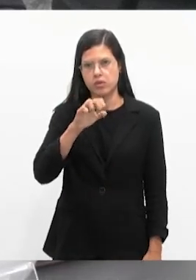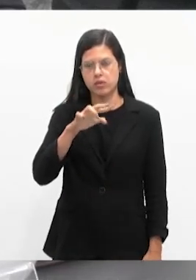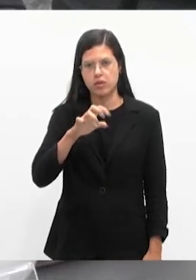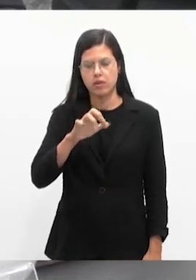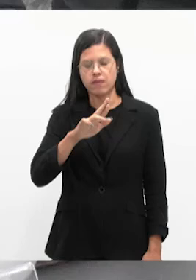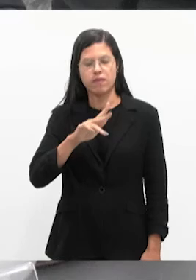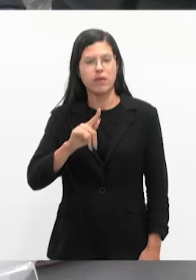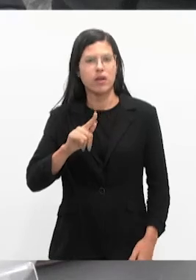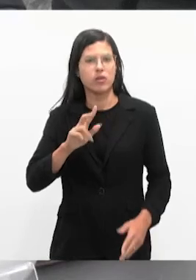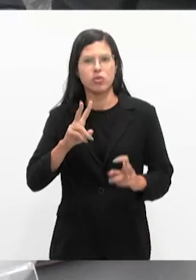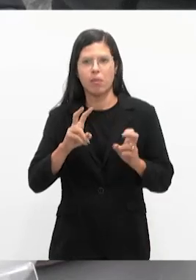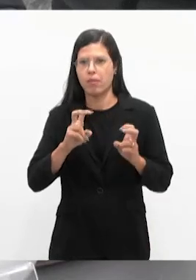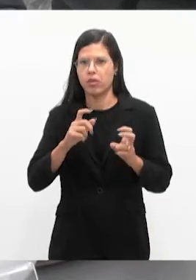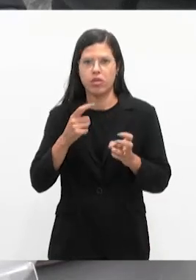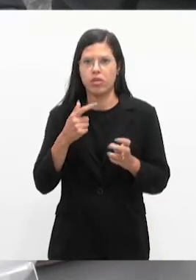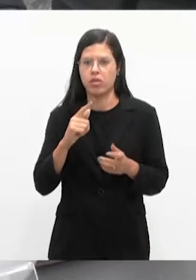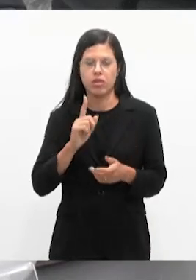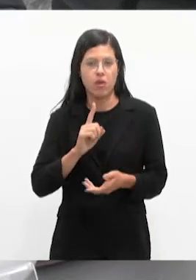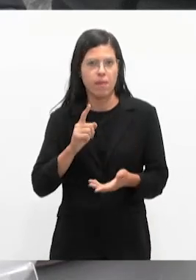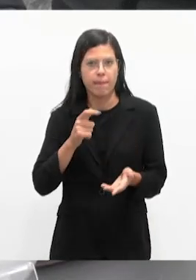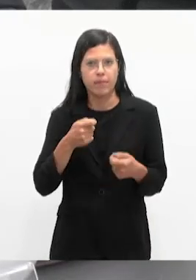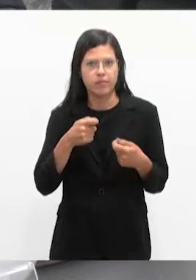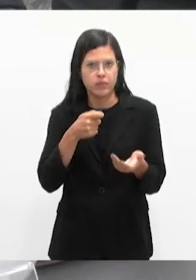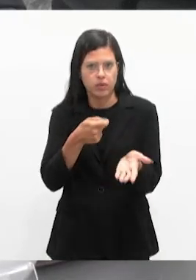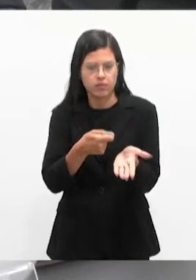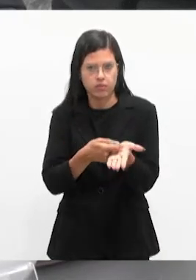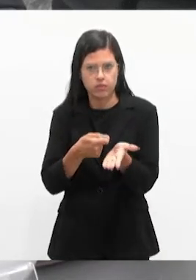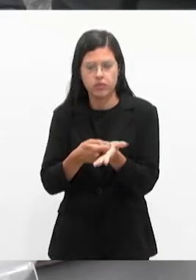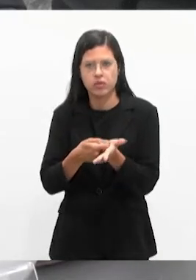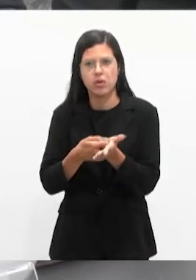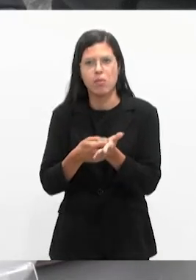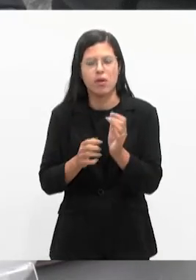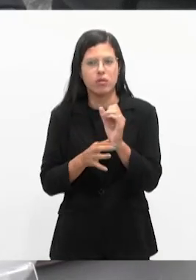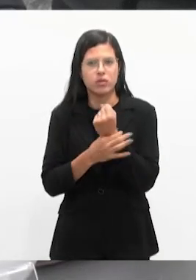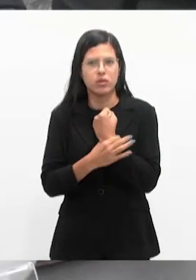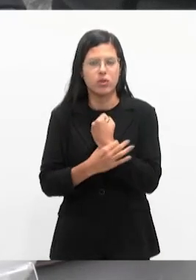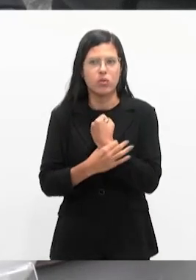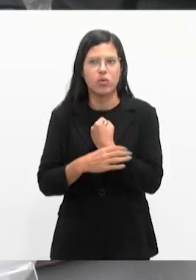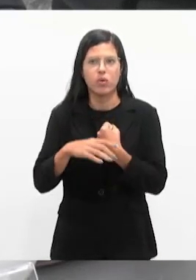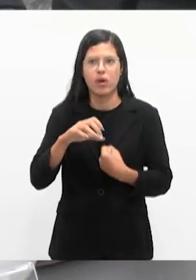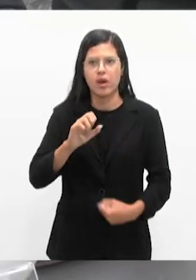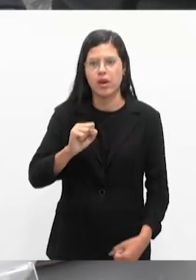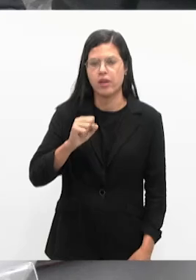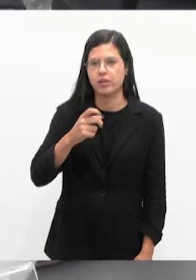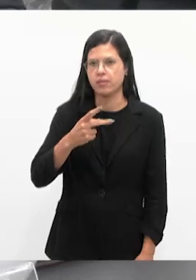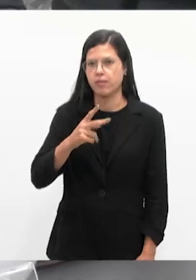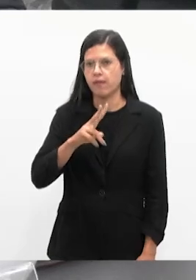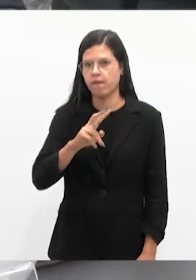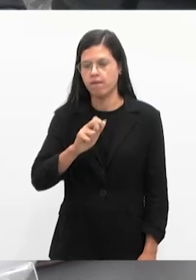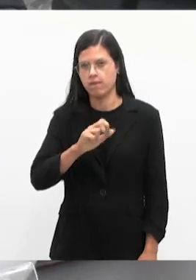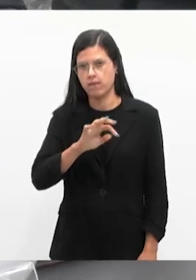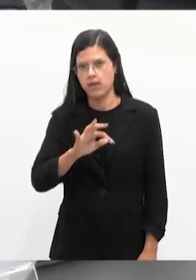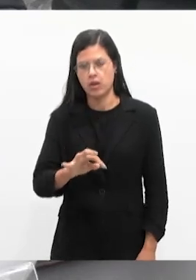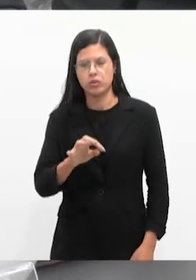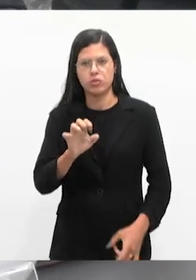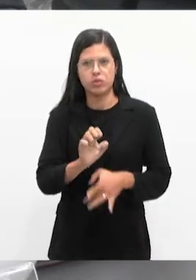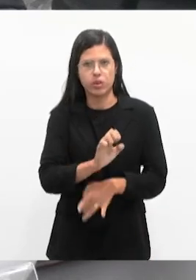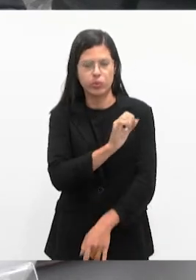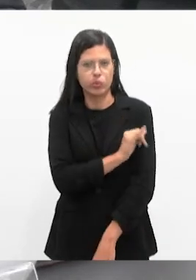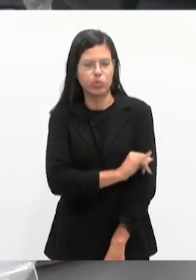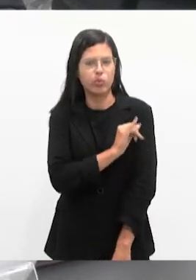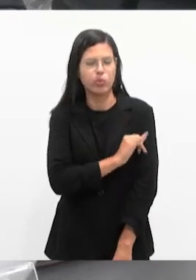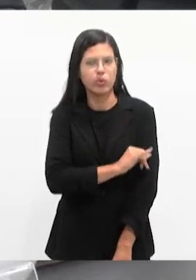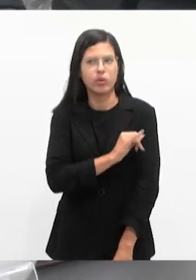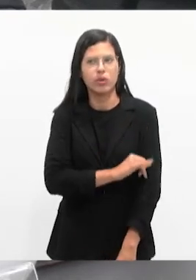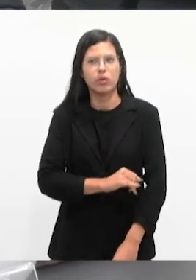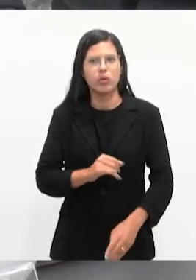seguro obrigatório para a proteção de vítimas de acidentes de trânsito SPVAT no Estado do Rio de Janeiro e estabelece diretrizes